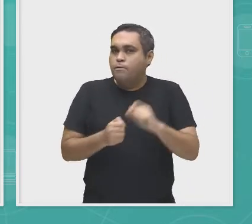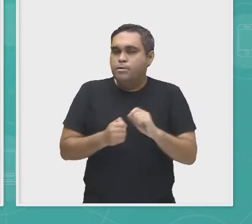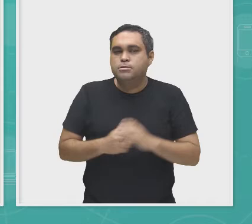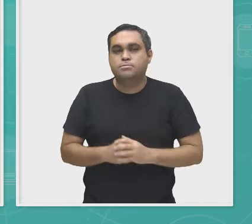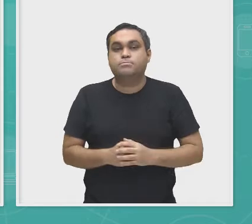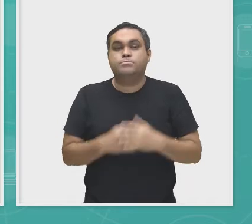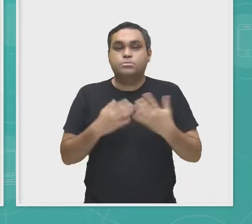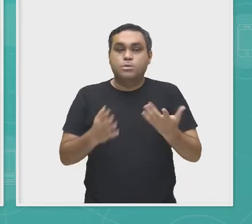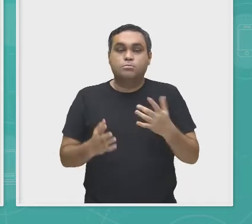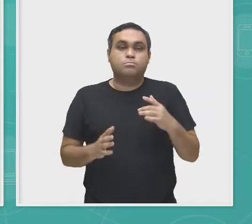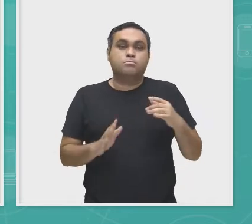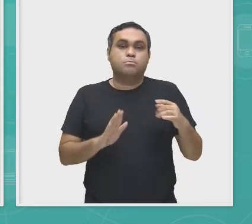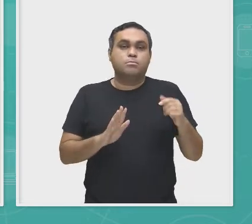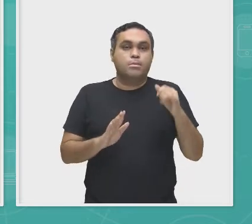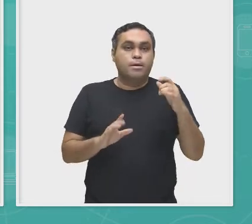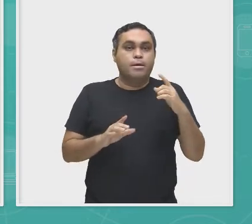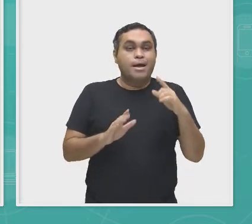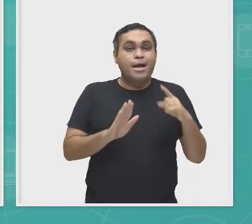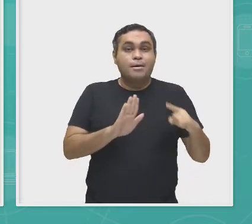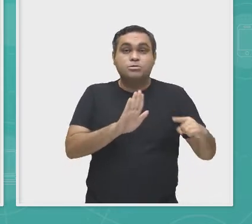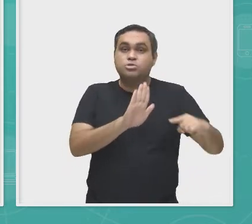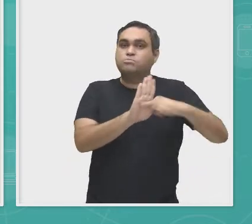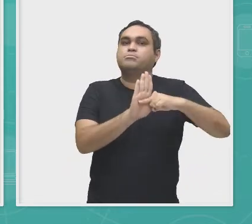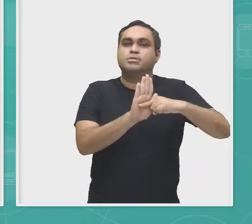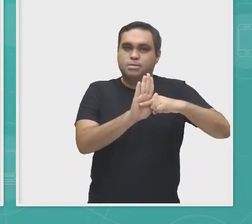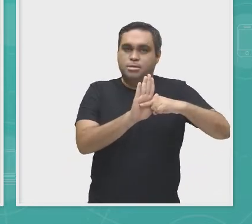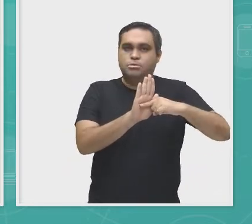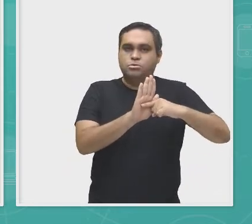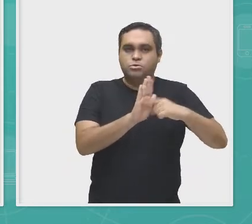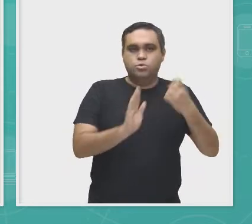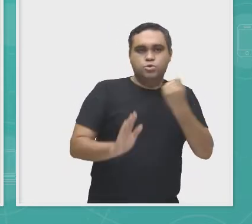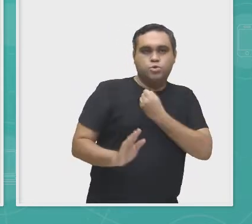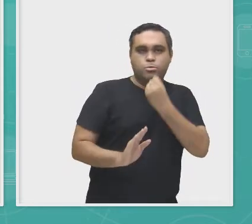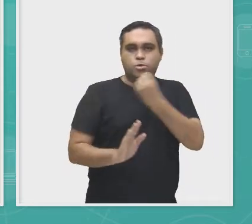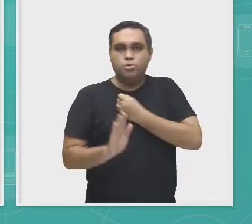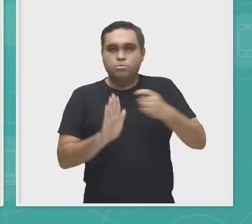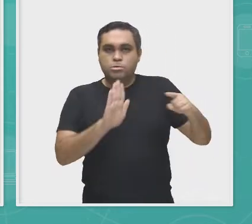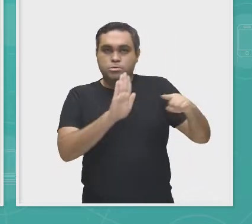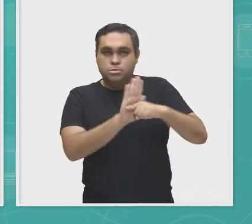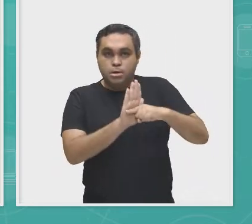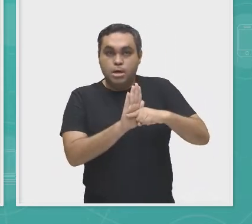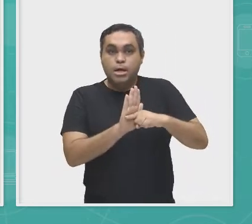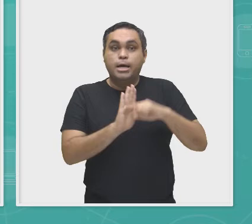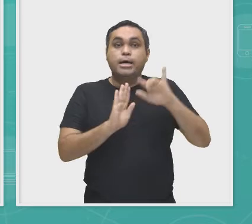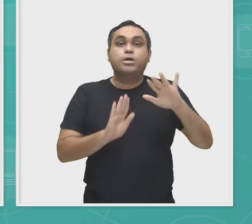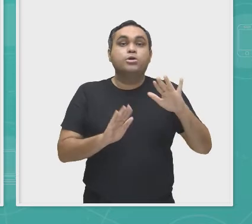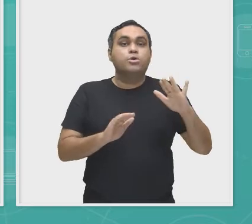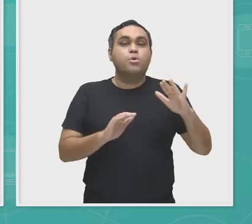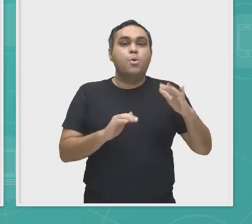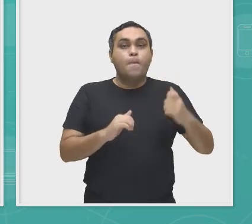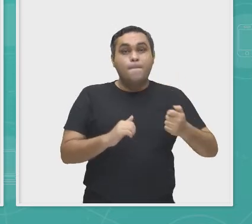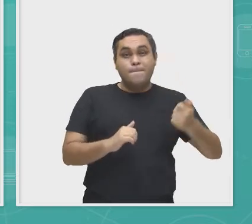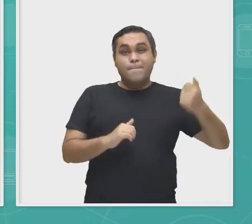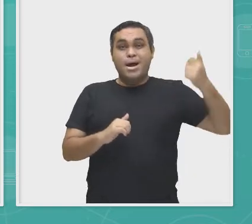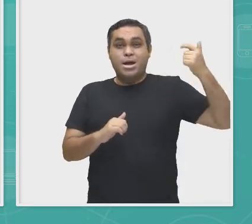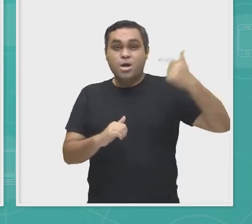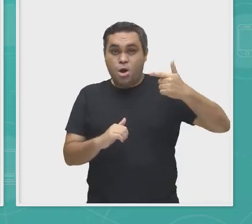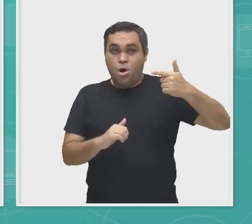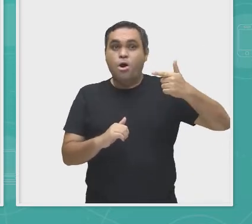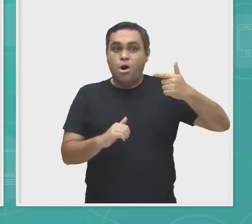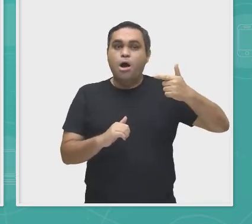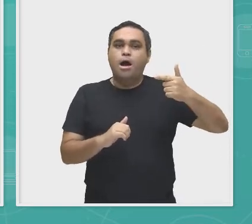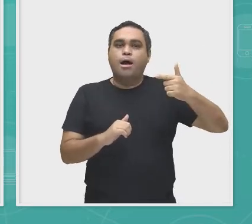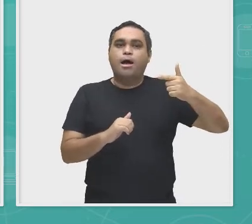Subtrai-se os números, e conserva o sinal do maior número de valor absoluto. Então, se a gente observasse